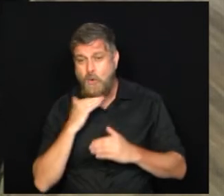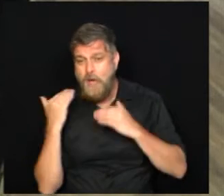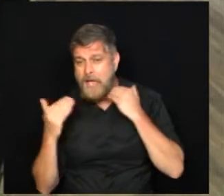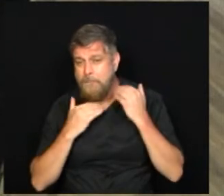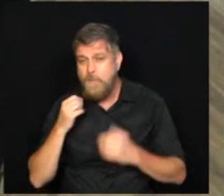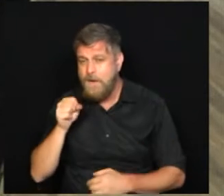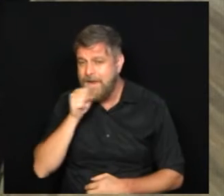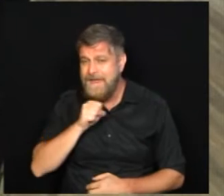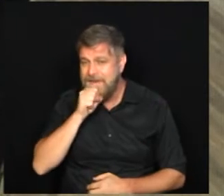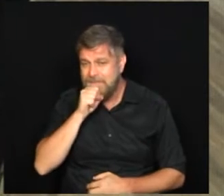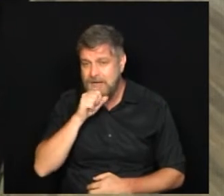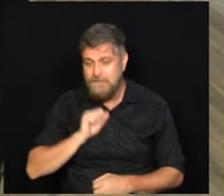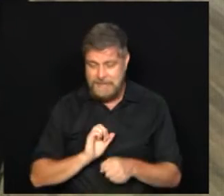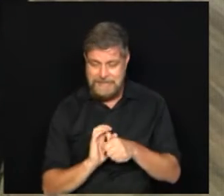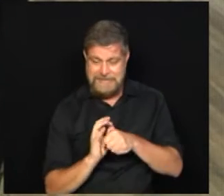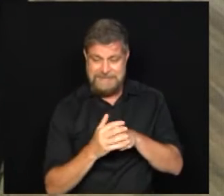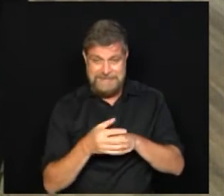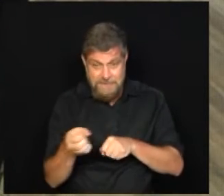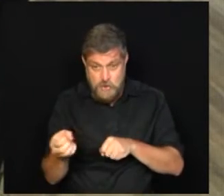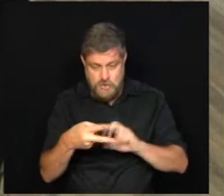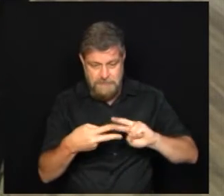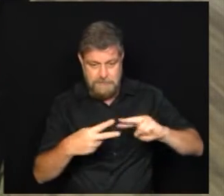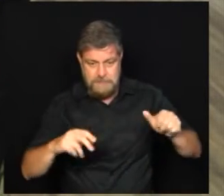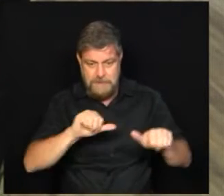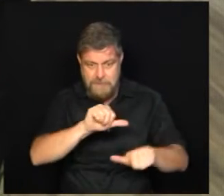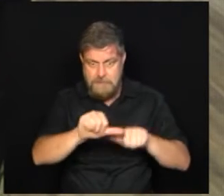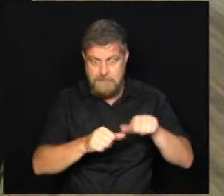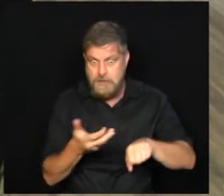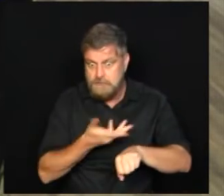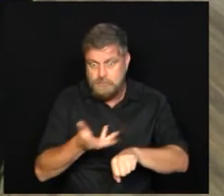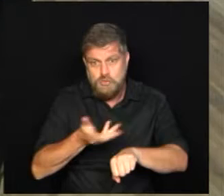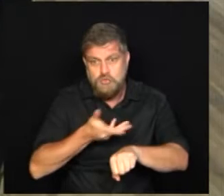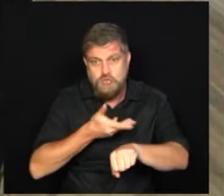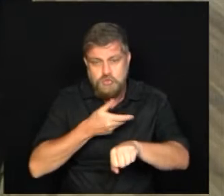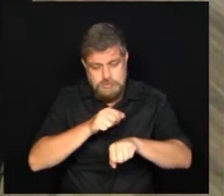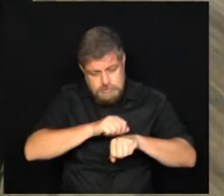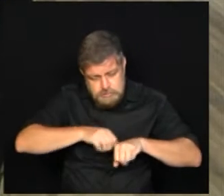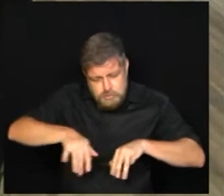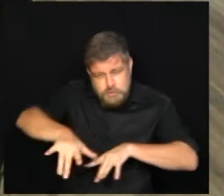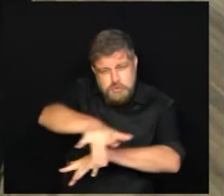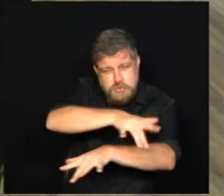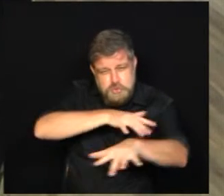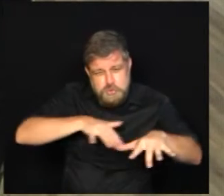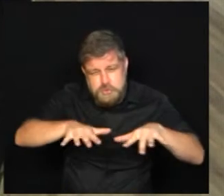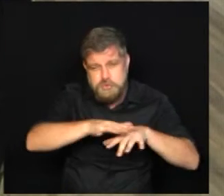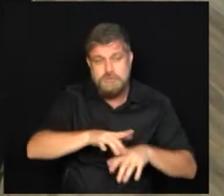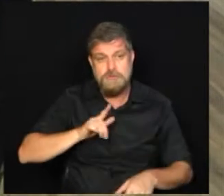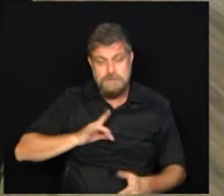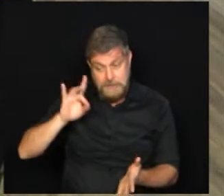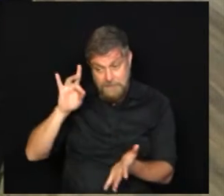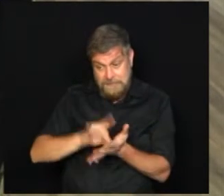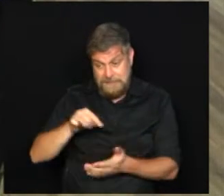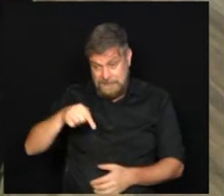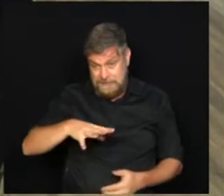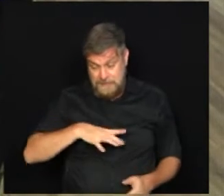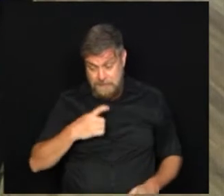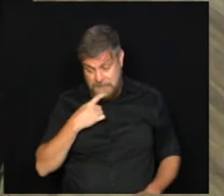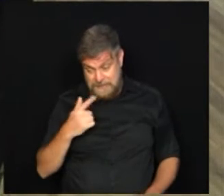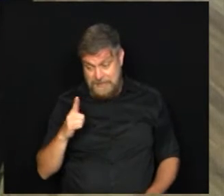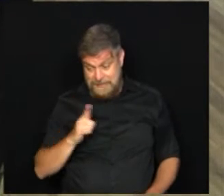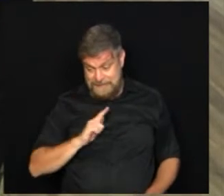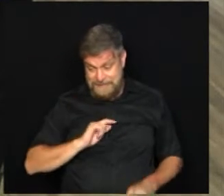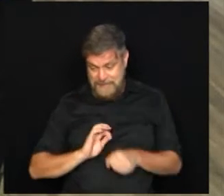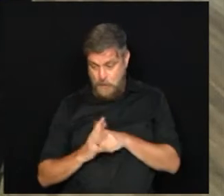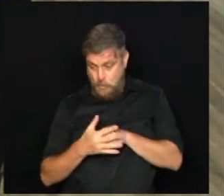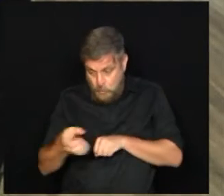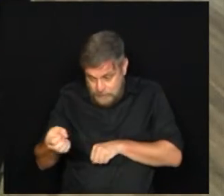por conta desta nova Cepa mais agressiva com mais velocidade em breve a gente deve ter a confirmação se ela está na cidade de